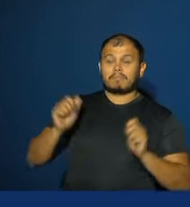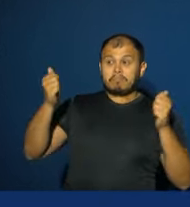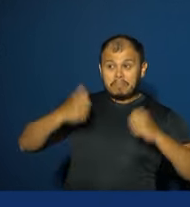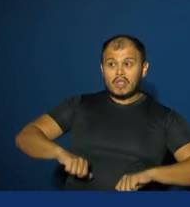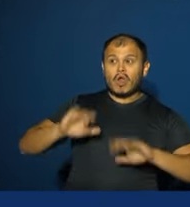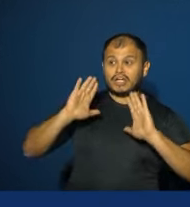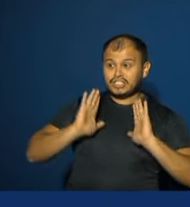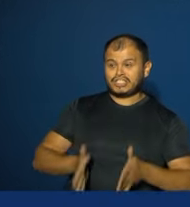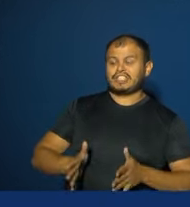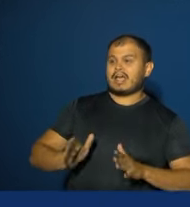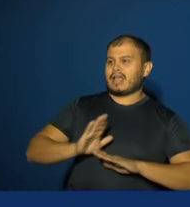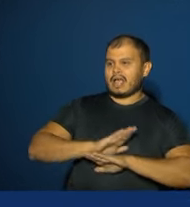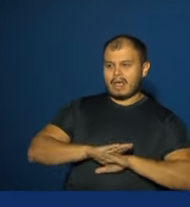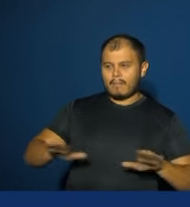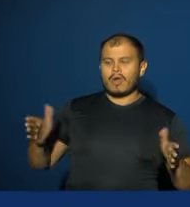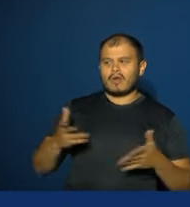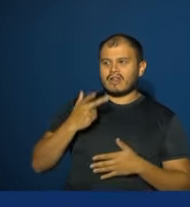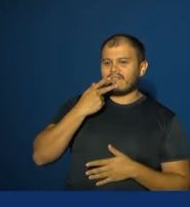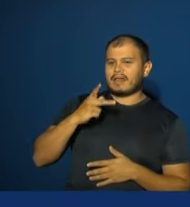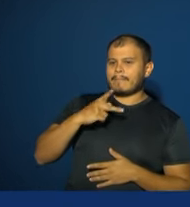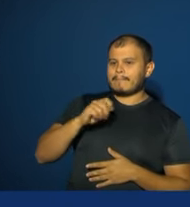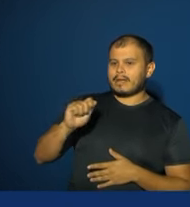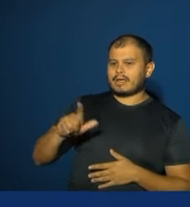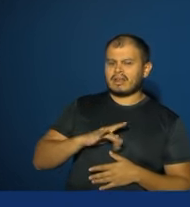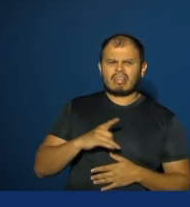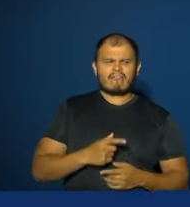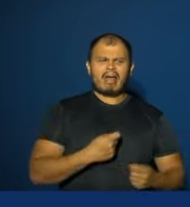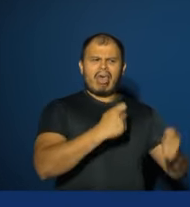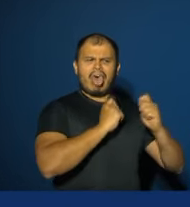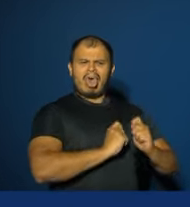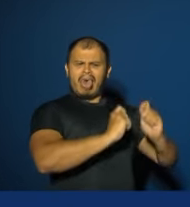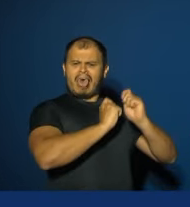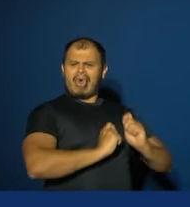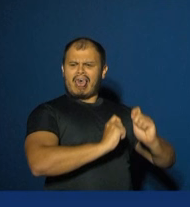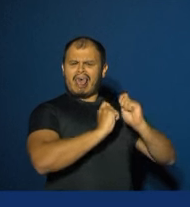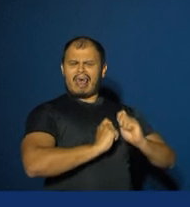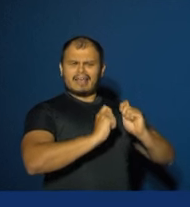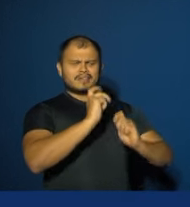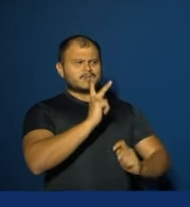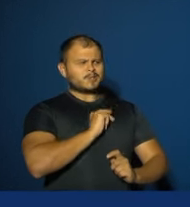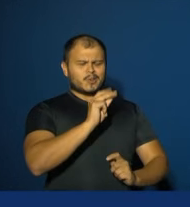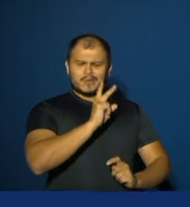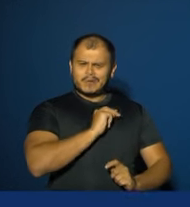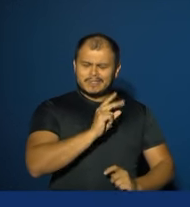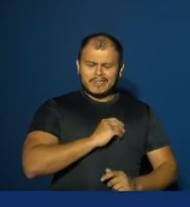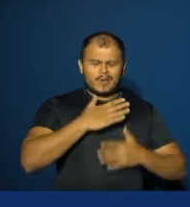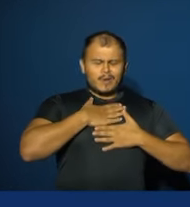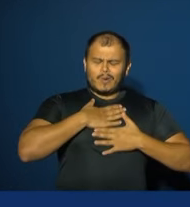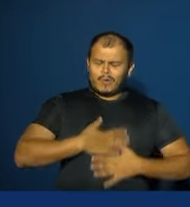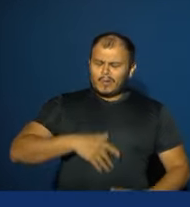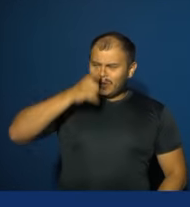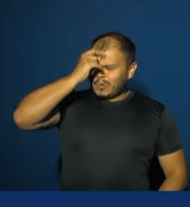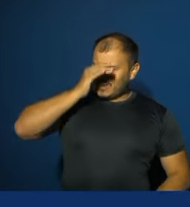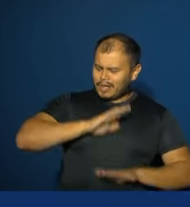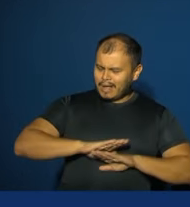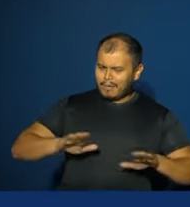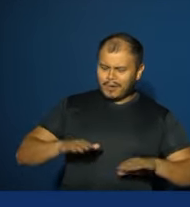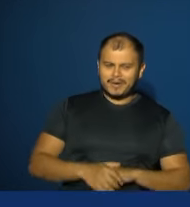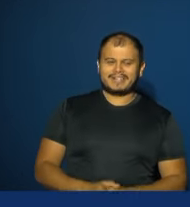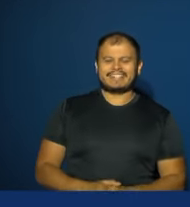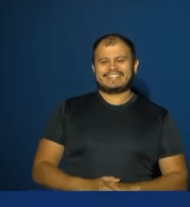passou. Vamos falar de PAC. Você estava aqui me apertando, sem me abraçar. Agora vamos relaxar, né?